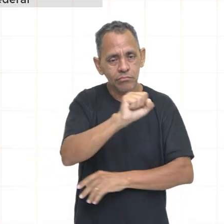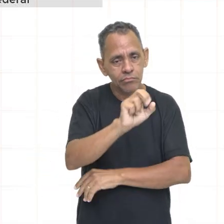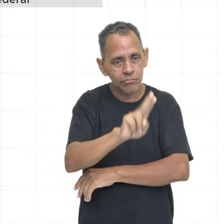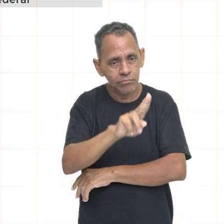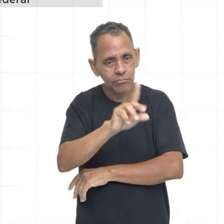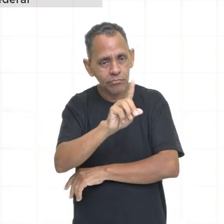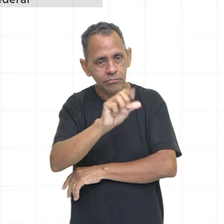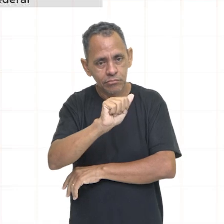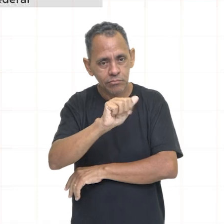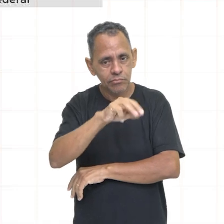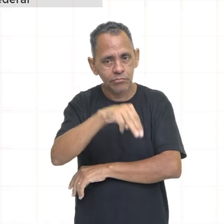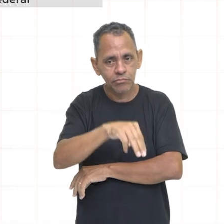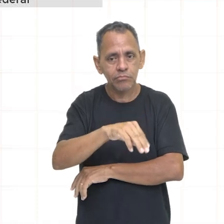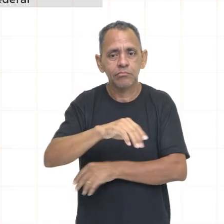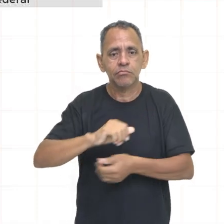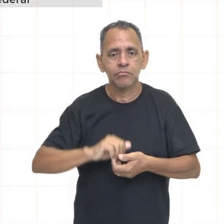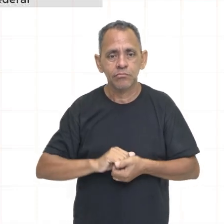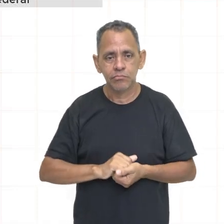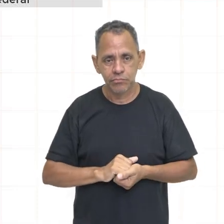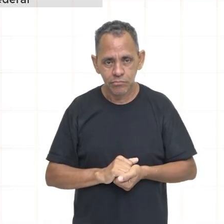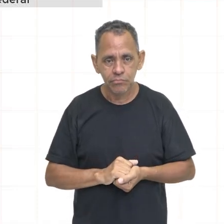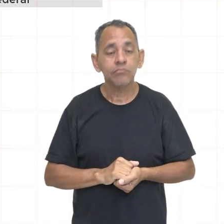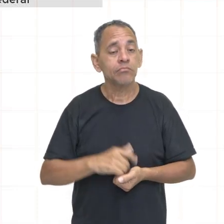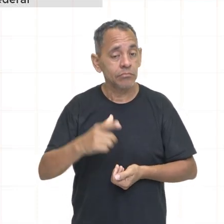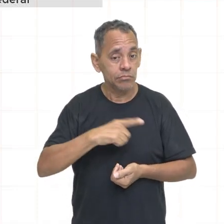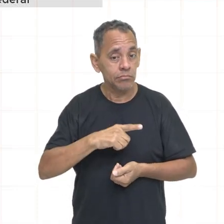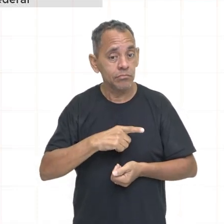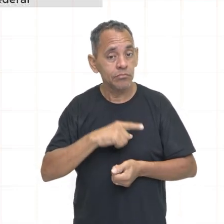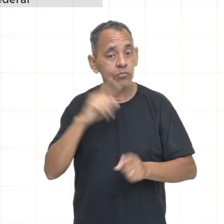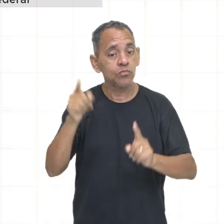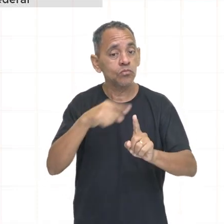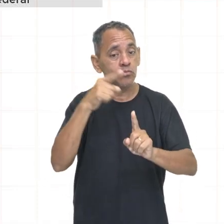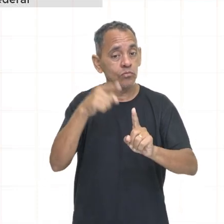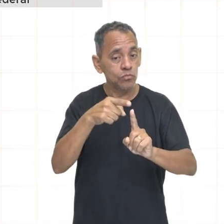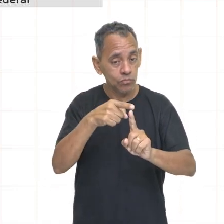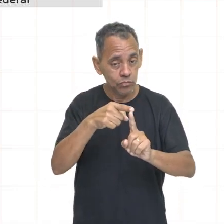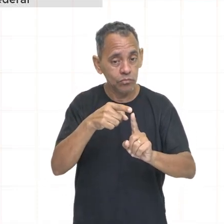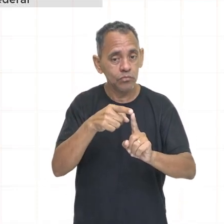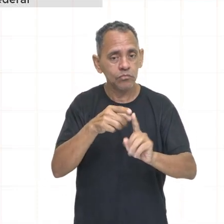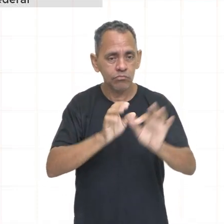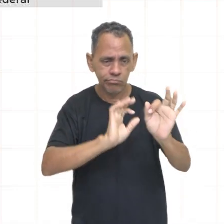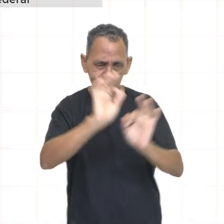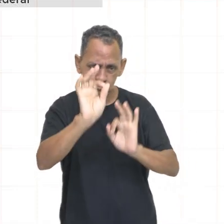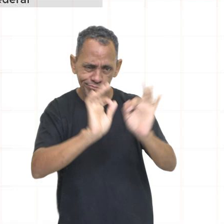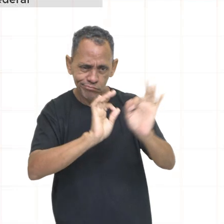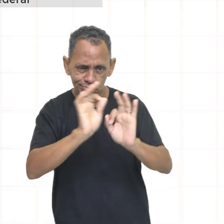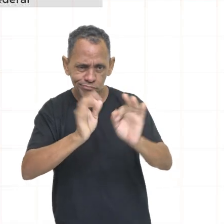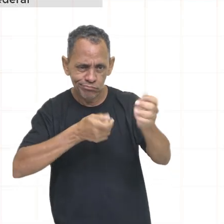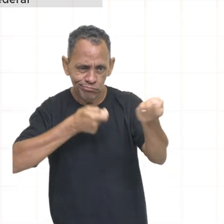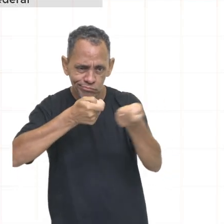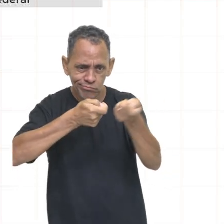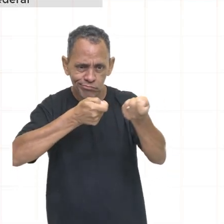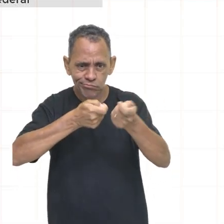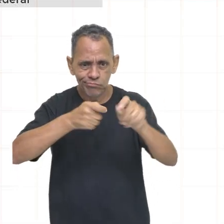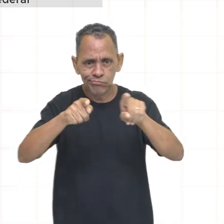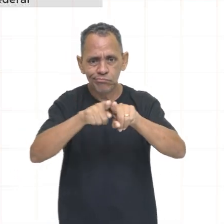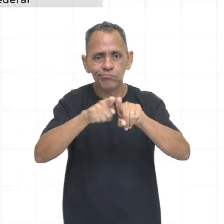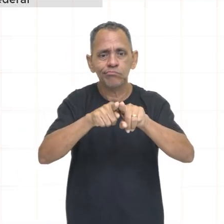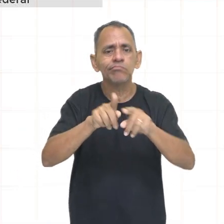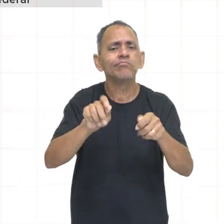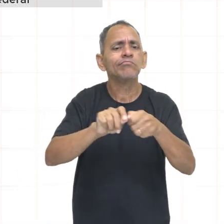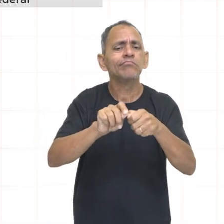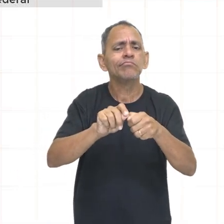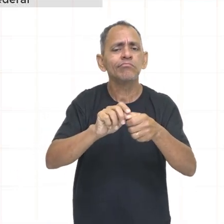da Amazônia, a SUDAM, que tinha como propósito o planejamento, a coordenação e a execução